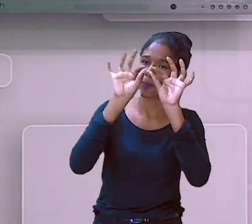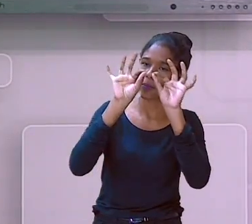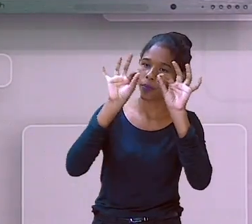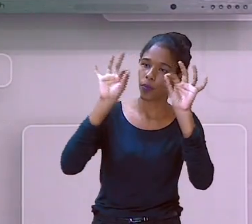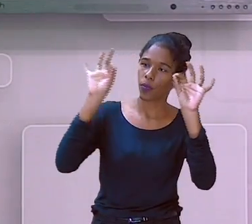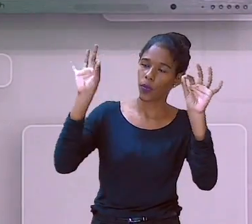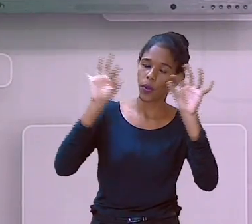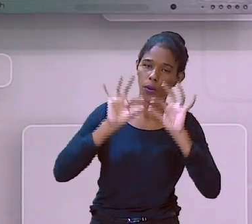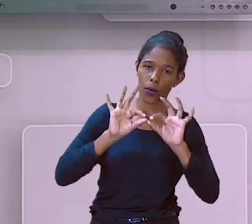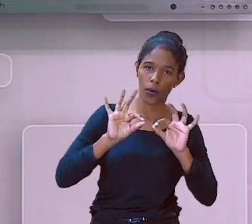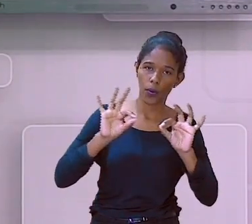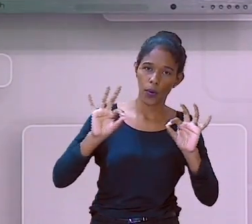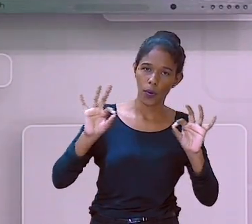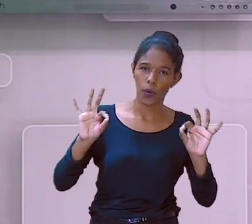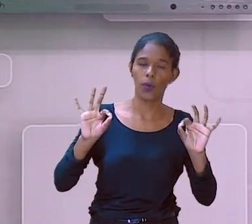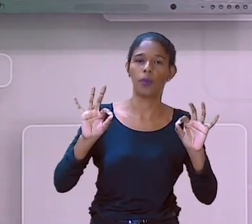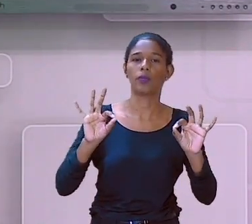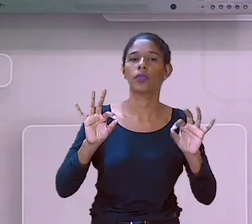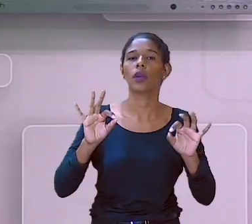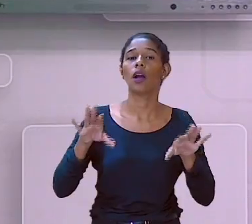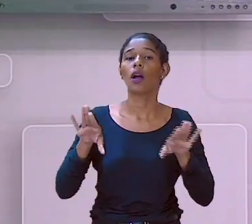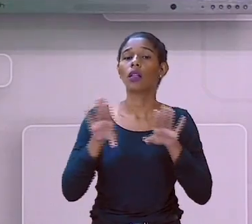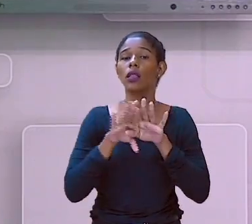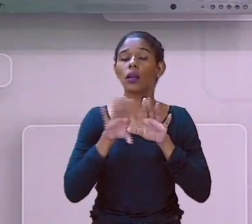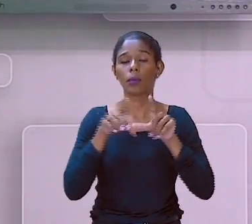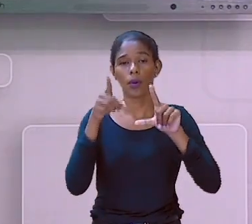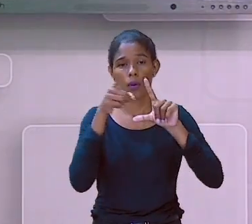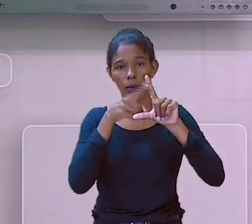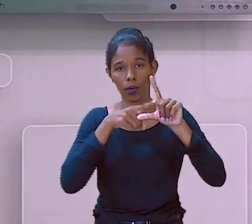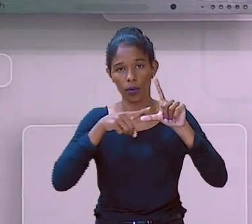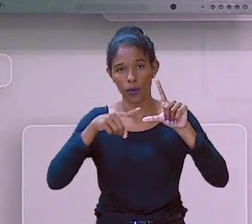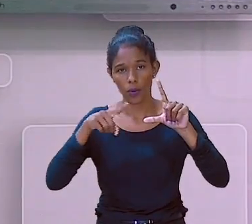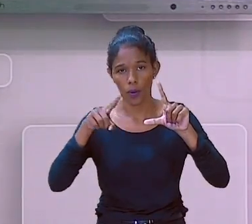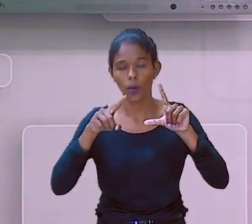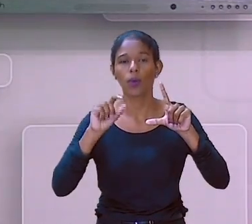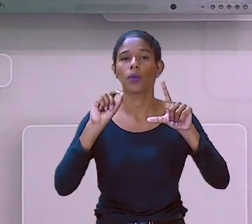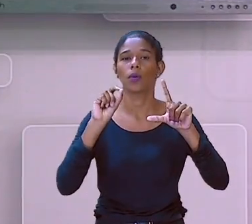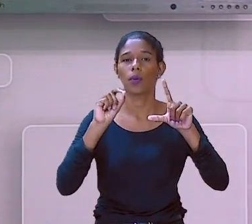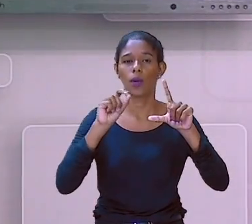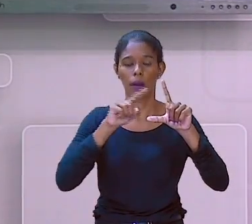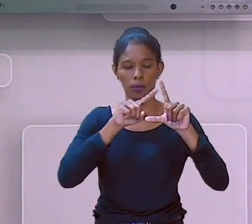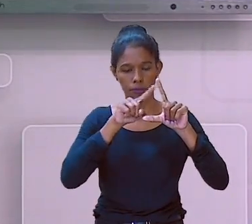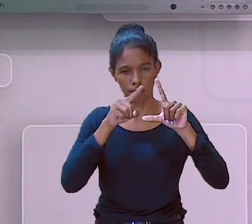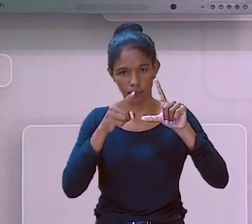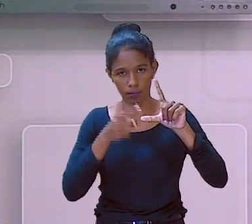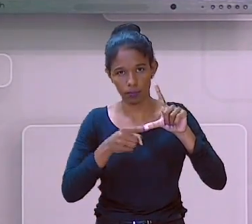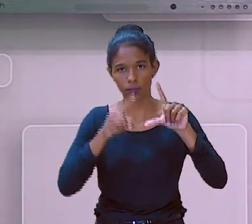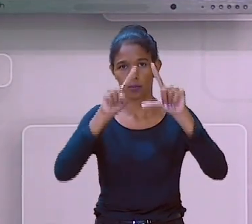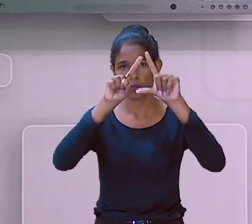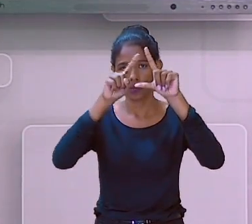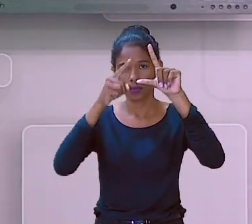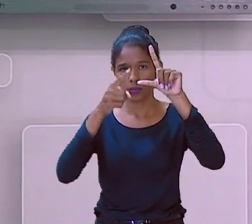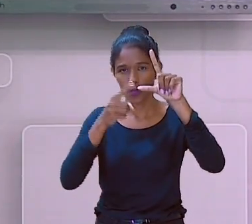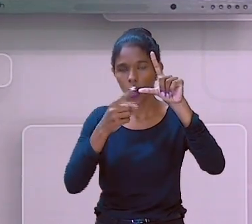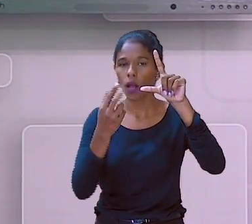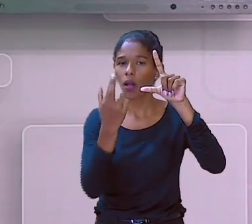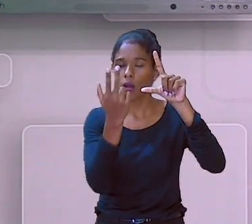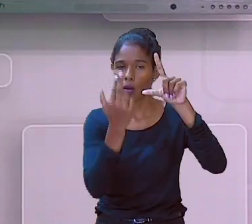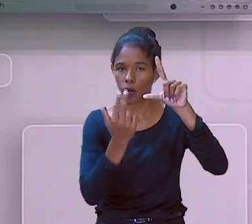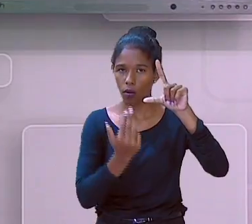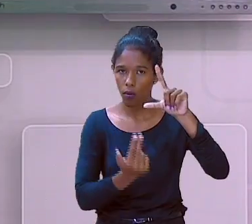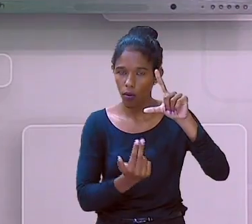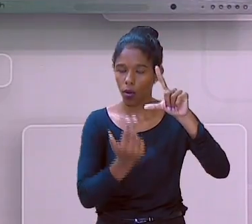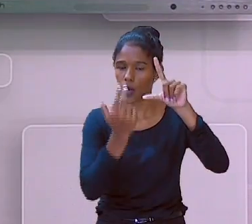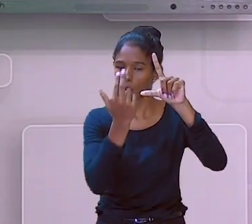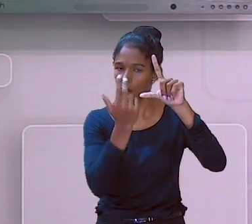medida. E os ângulos congruentes. Aí sim, os ângulos são ângulos que têm que